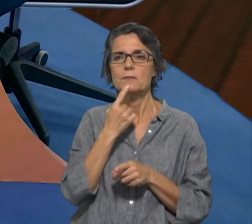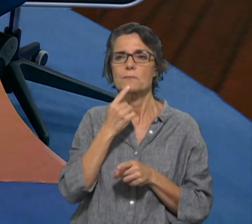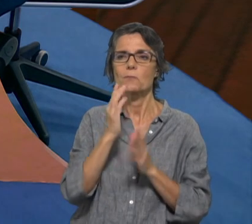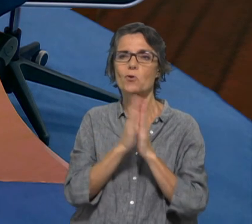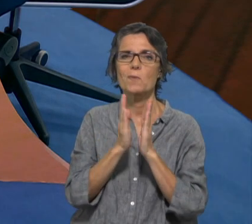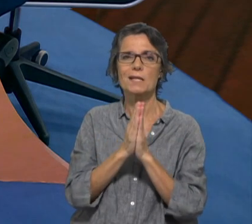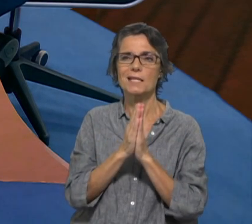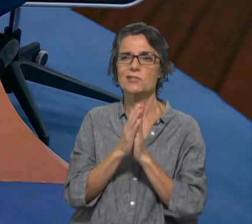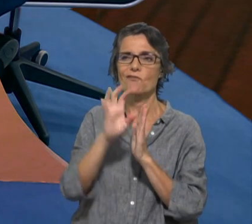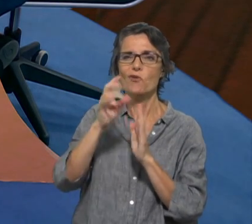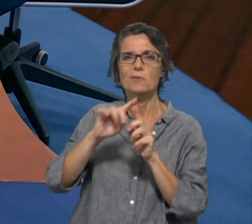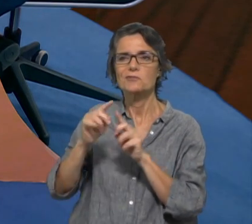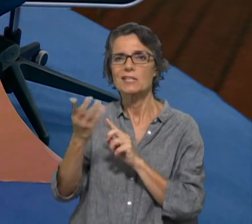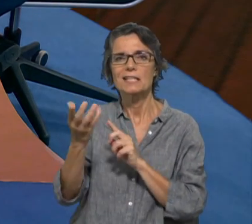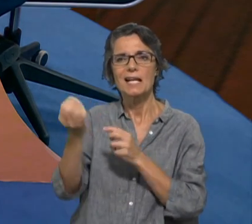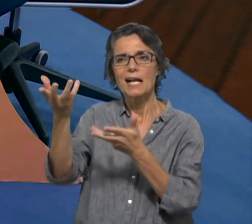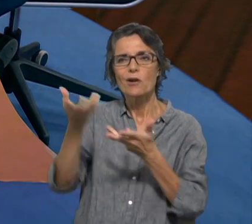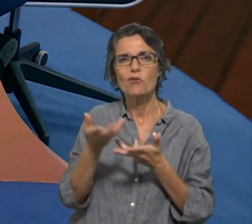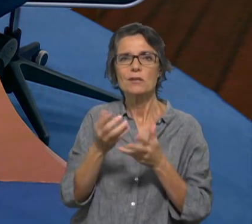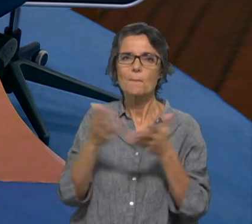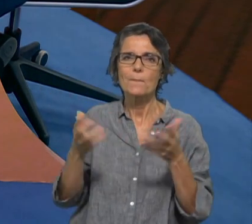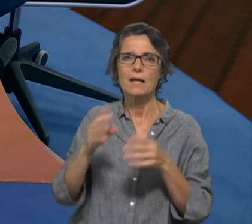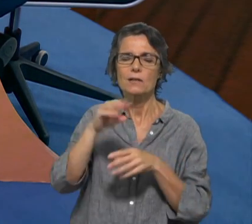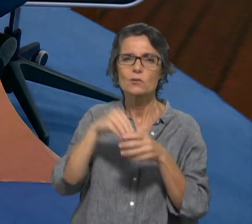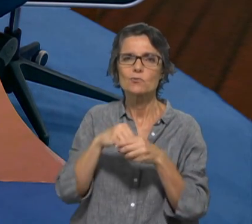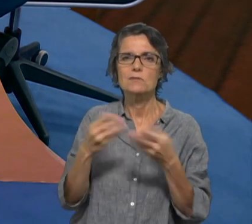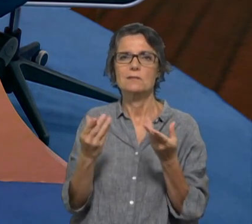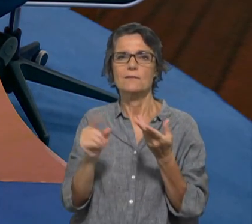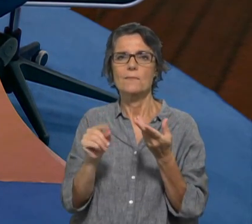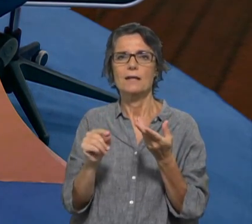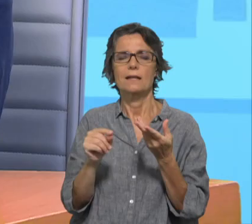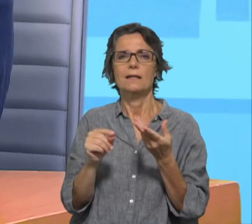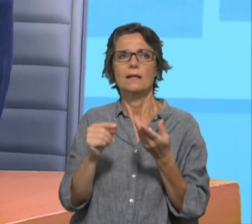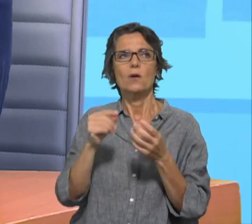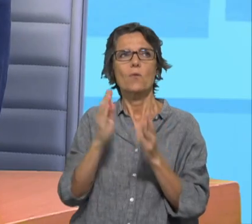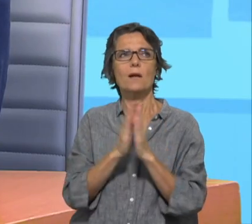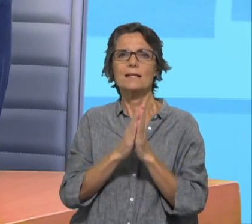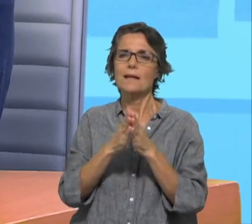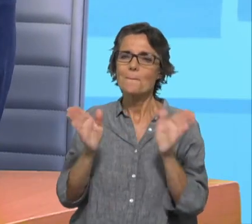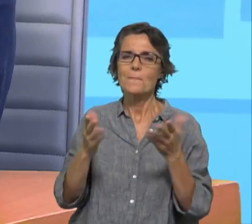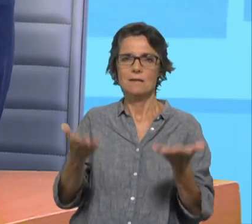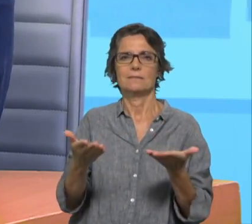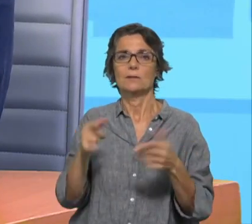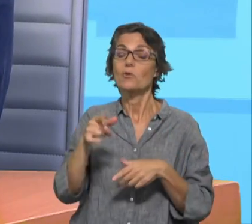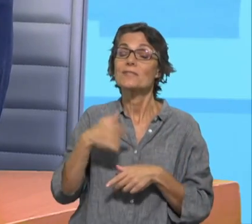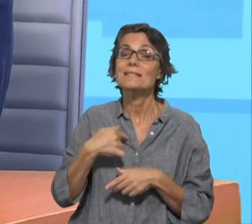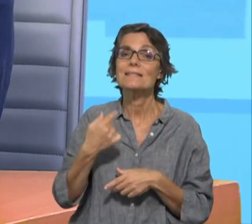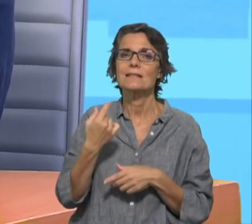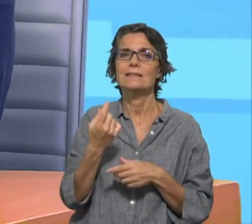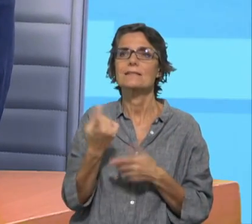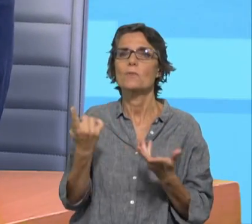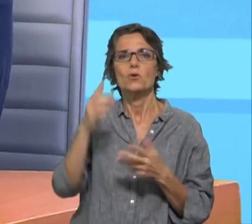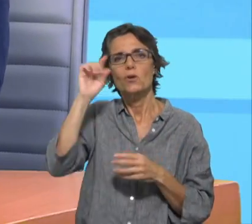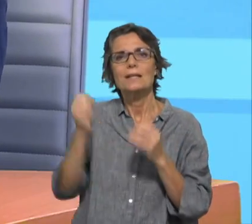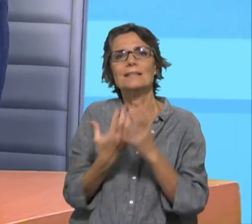mais próxima, mais acolhedora, inclusiva, aberta a alguma criatividade que é sempre diferente, consoante